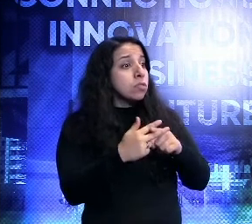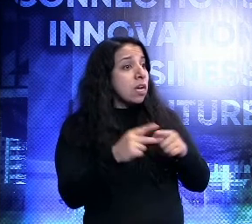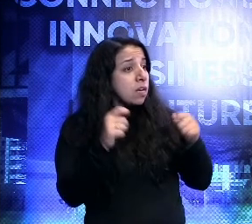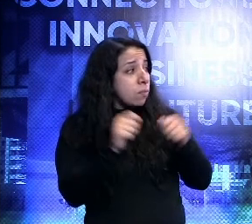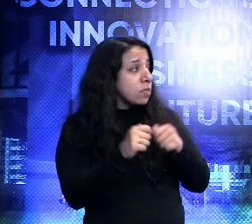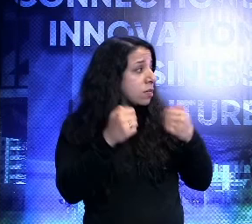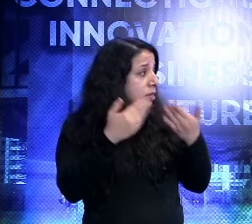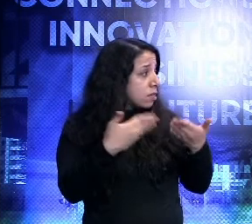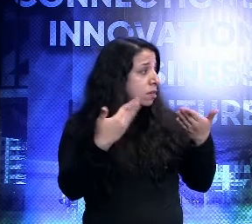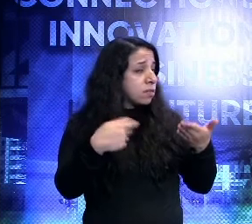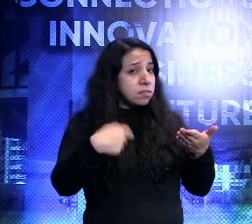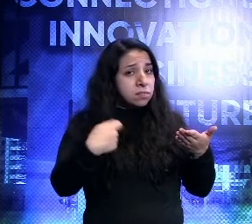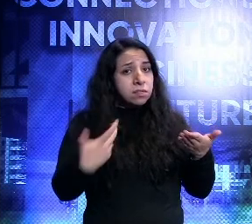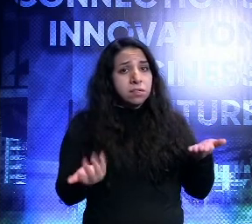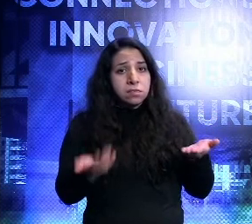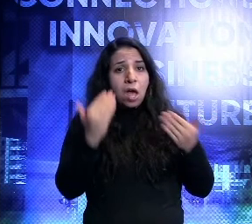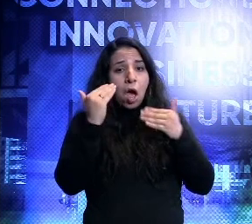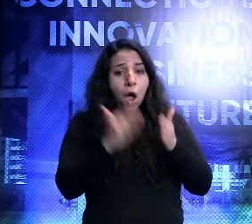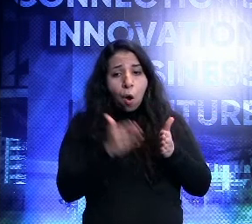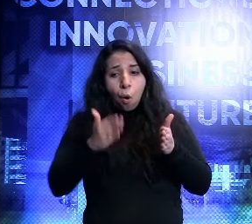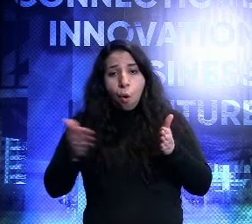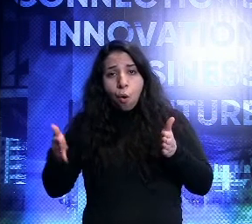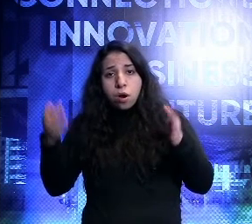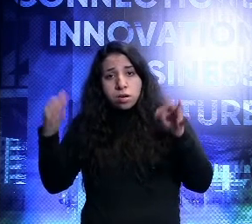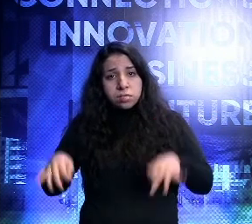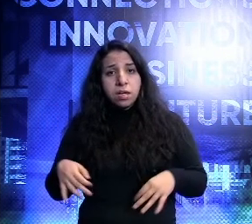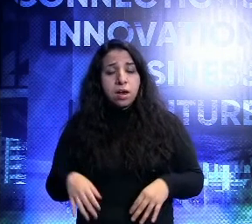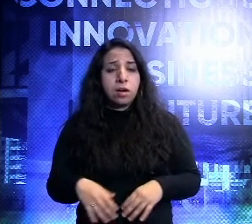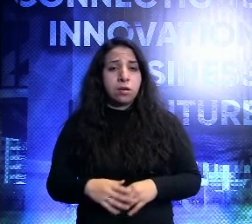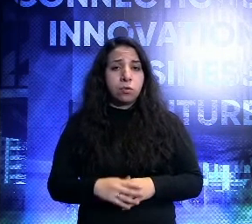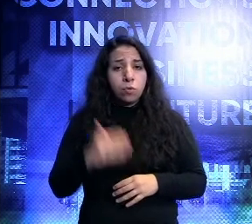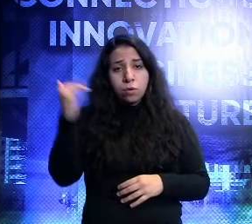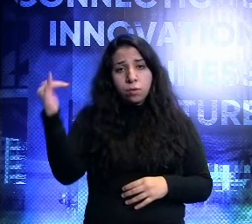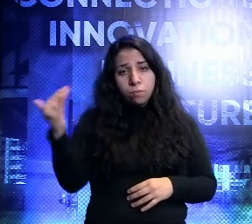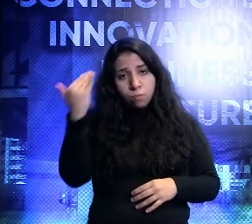na ordem e na prioridade correta. Então é importante entender.